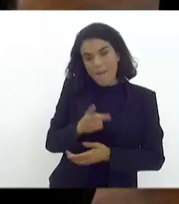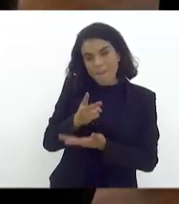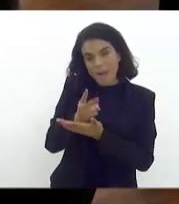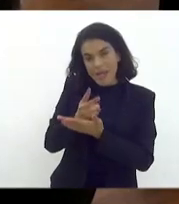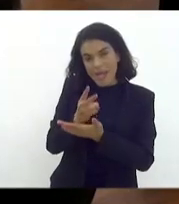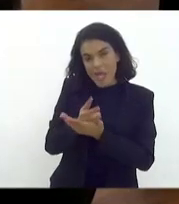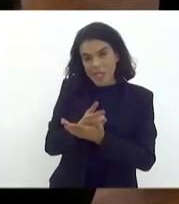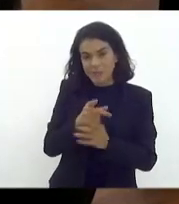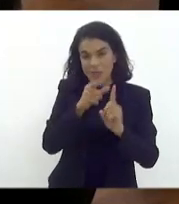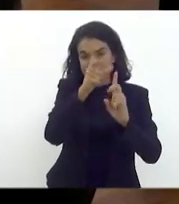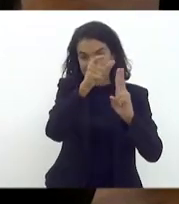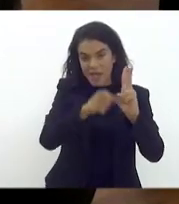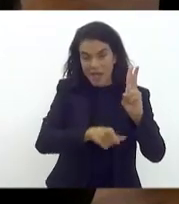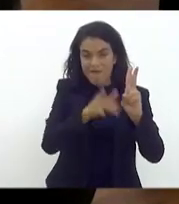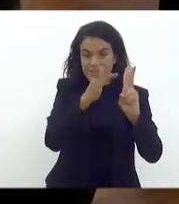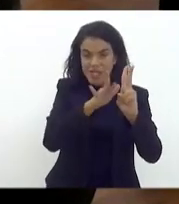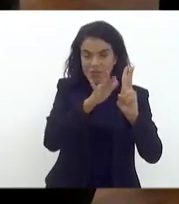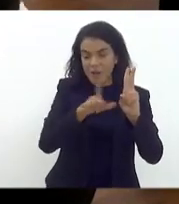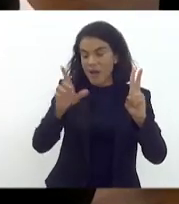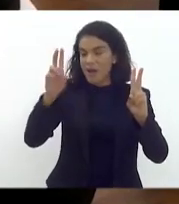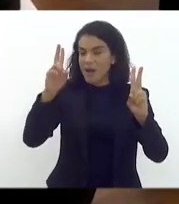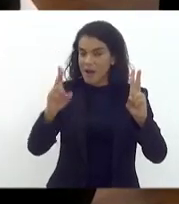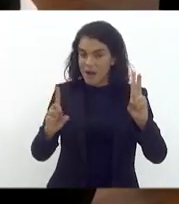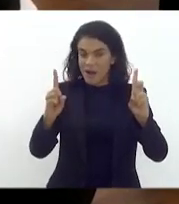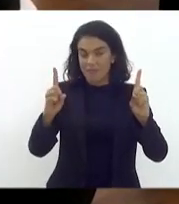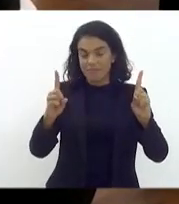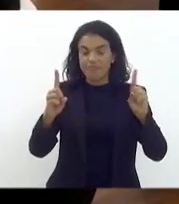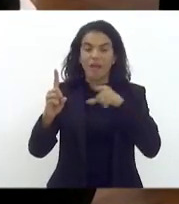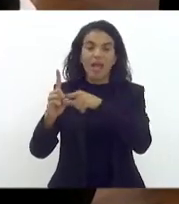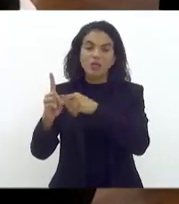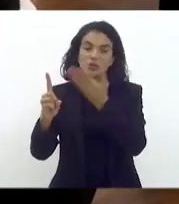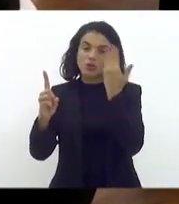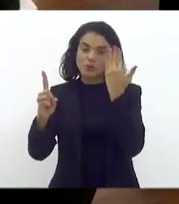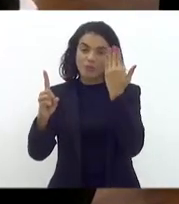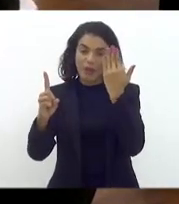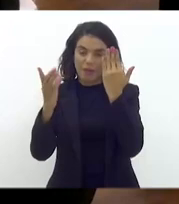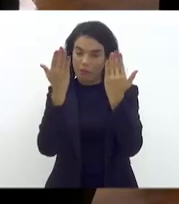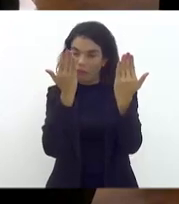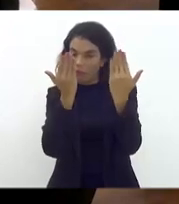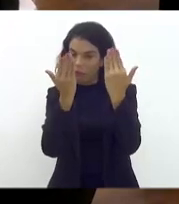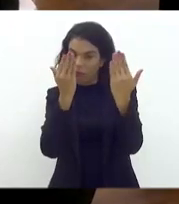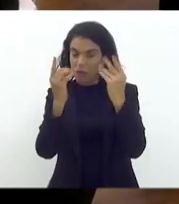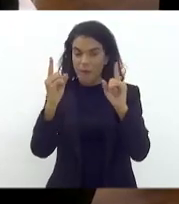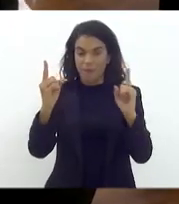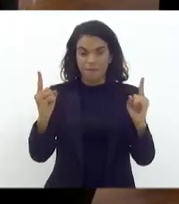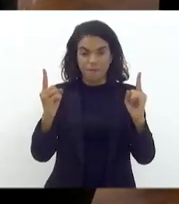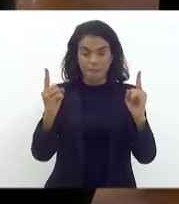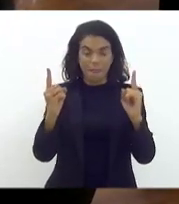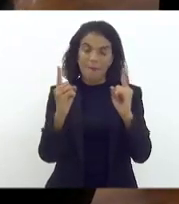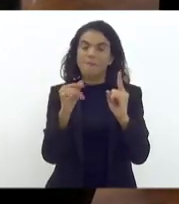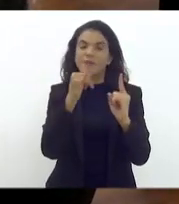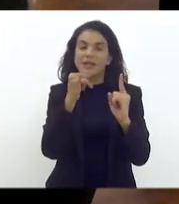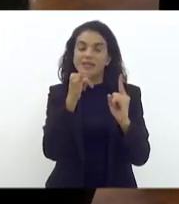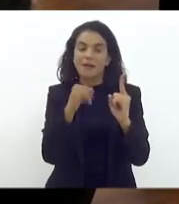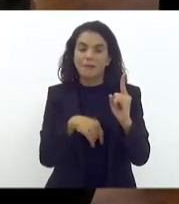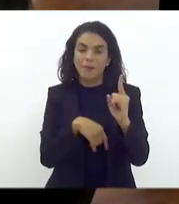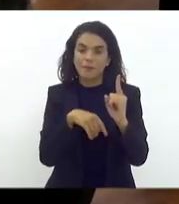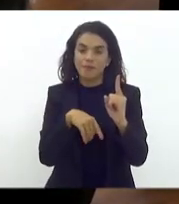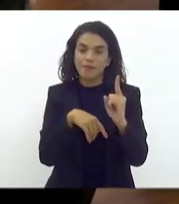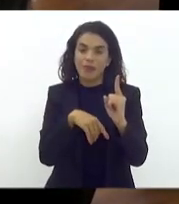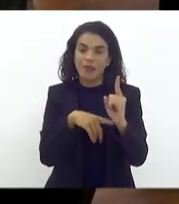vítima para a mesma pessoa suspeita é óbvio que se eu apresento um suspeito por exemplo